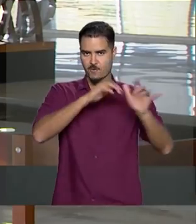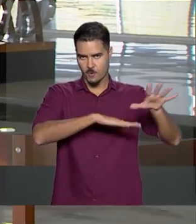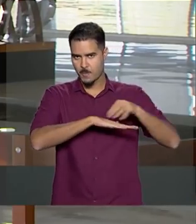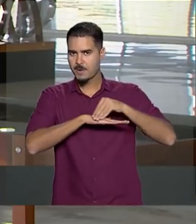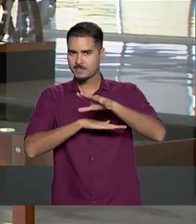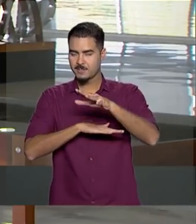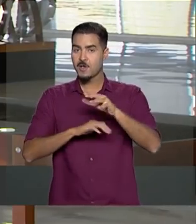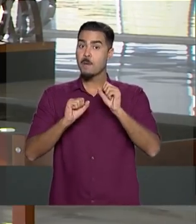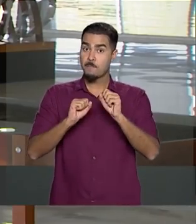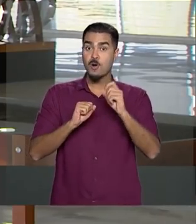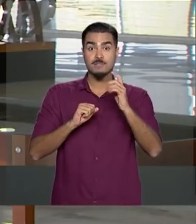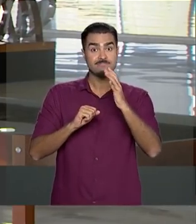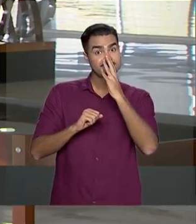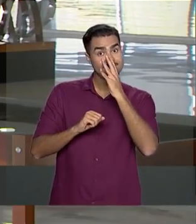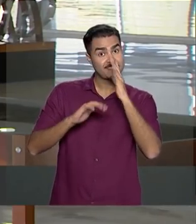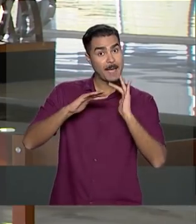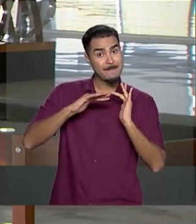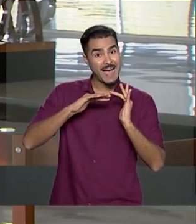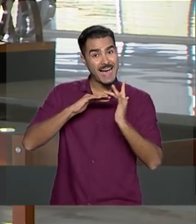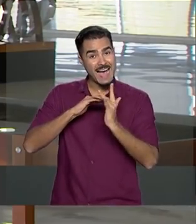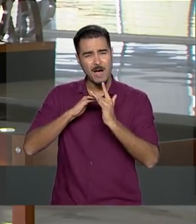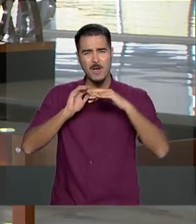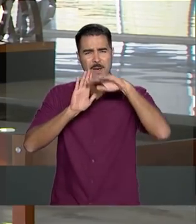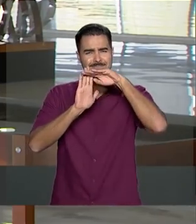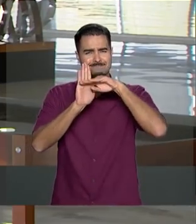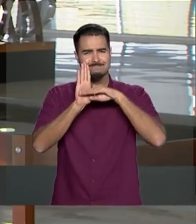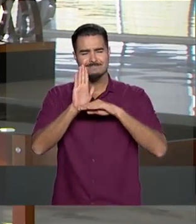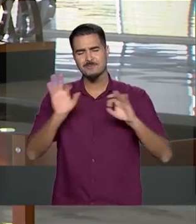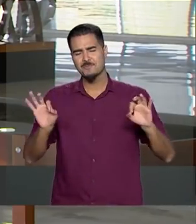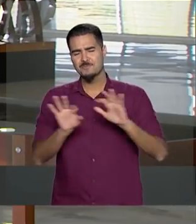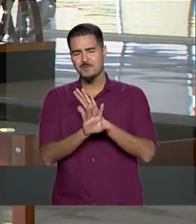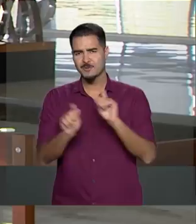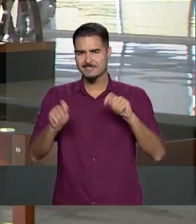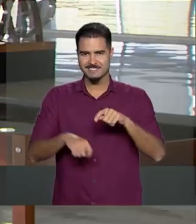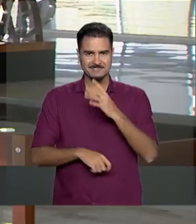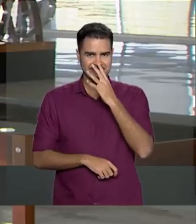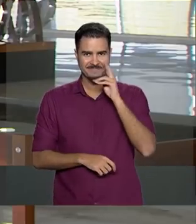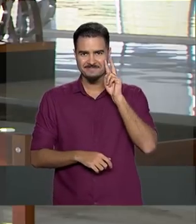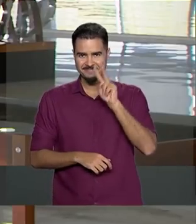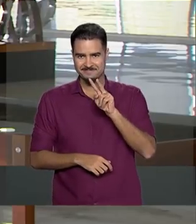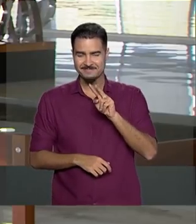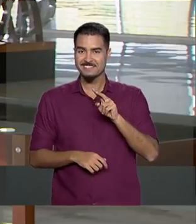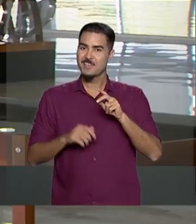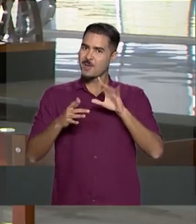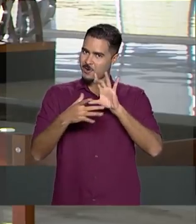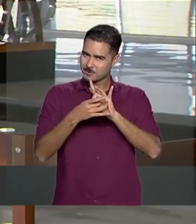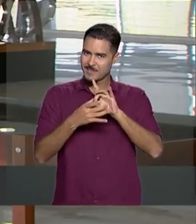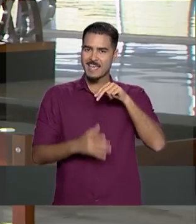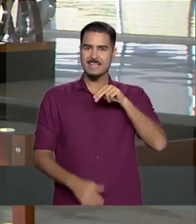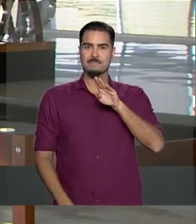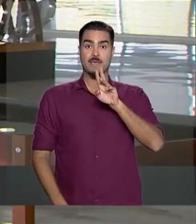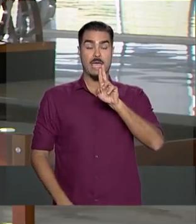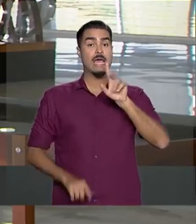informações. Você também pode acompanhar toda a nossa programação nas nossas redes sociais. Fique com a gente na